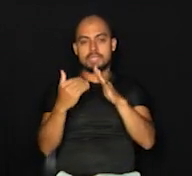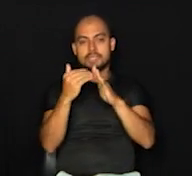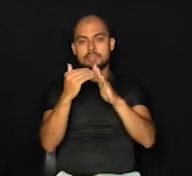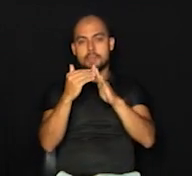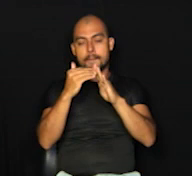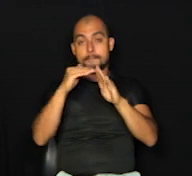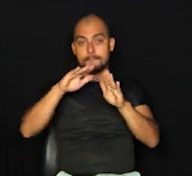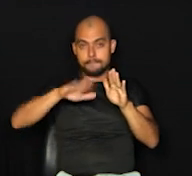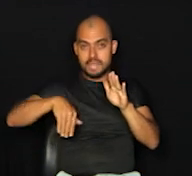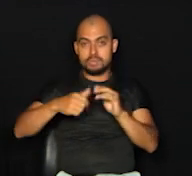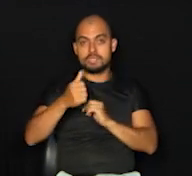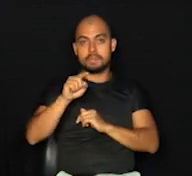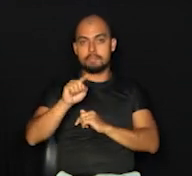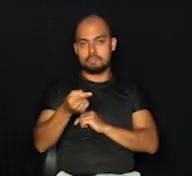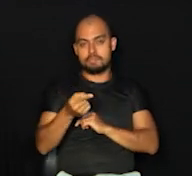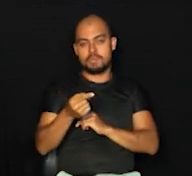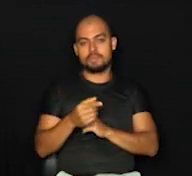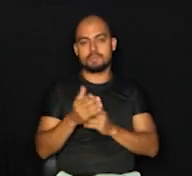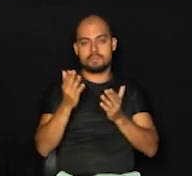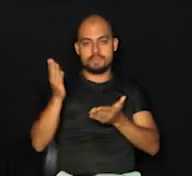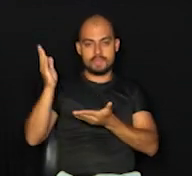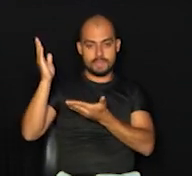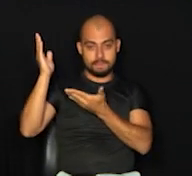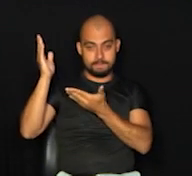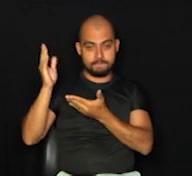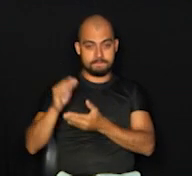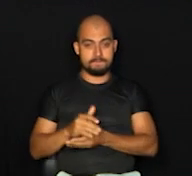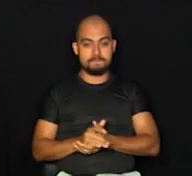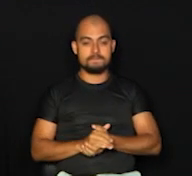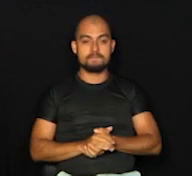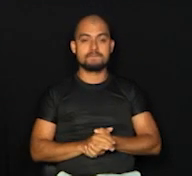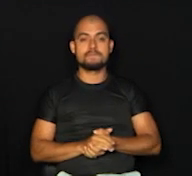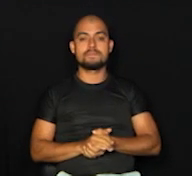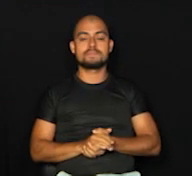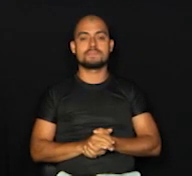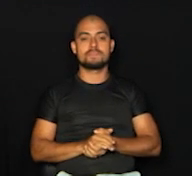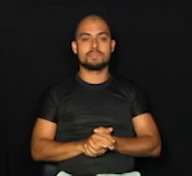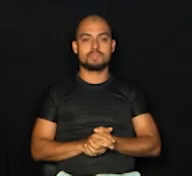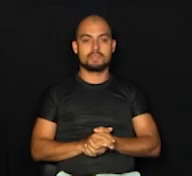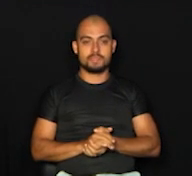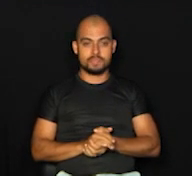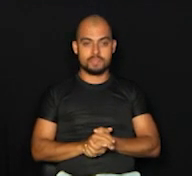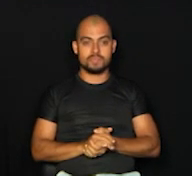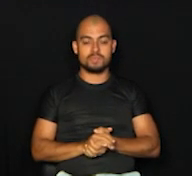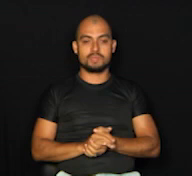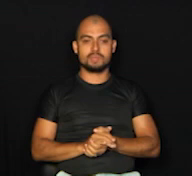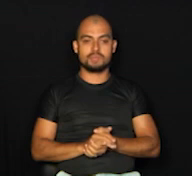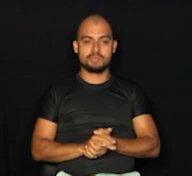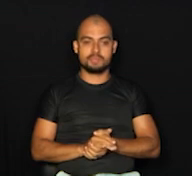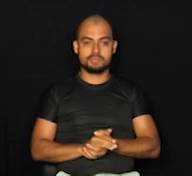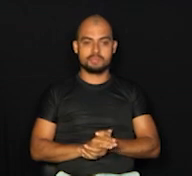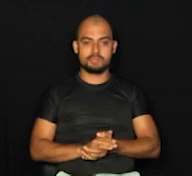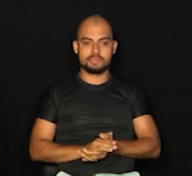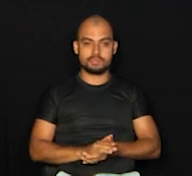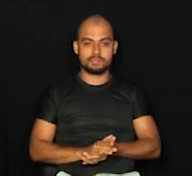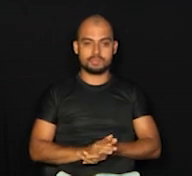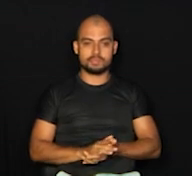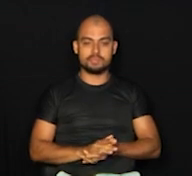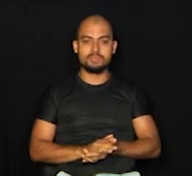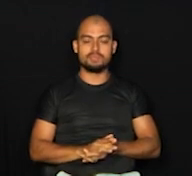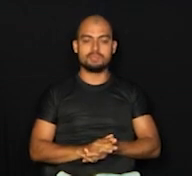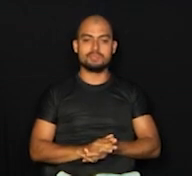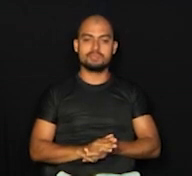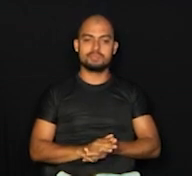menos de 1.000 casos. Engenheiro Coelho com 931 casos, Santo Antônio de Posse 881,